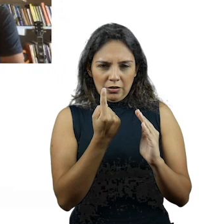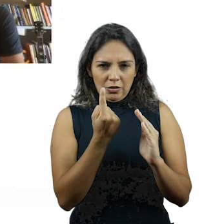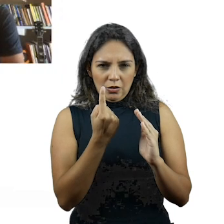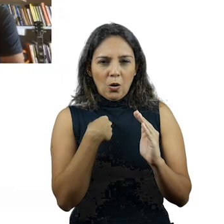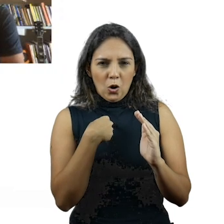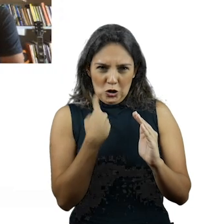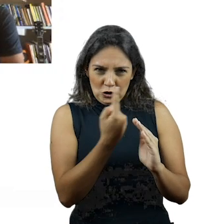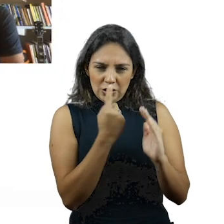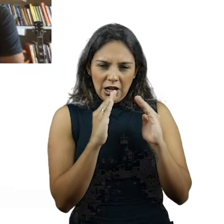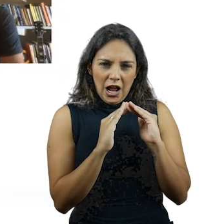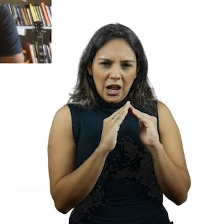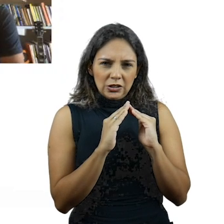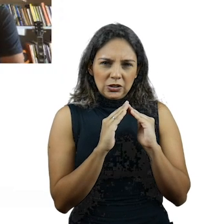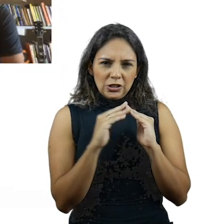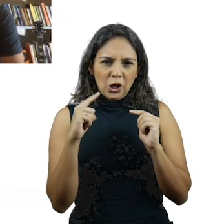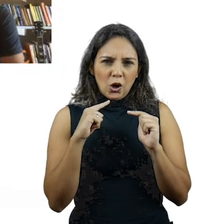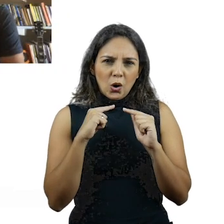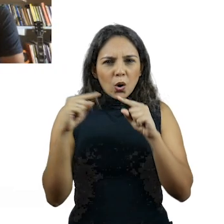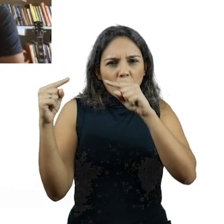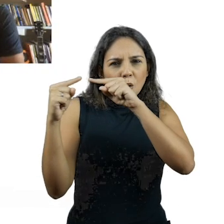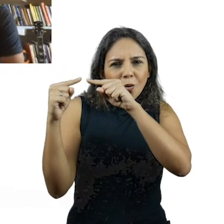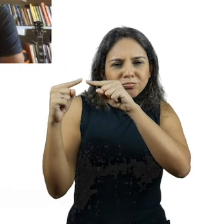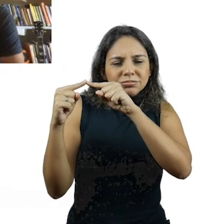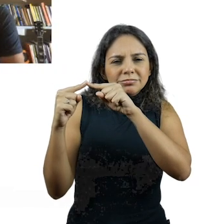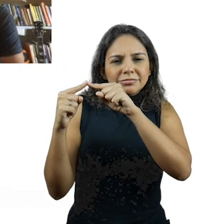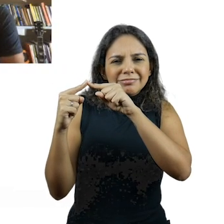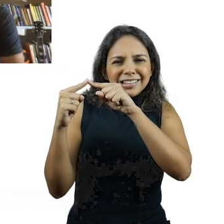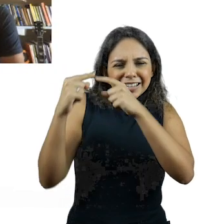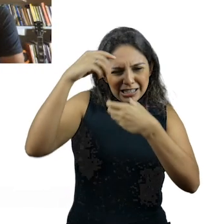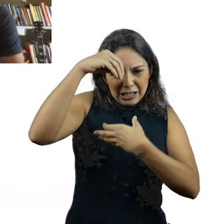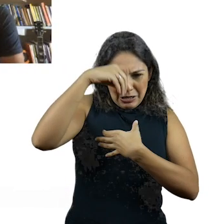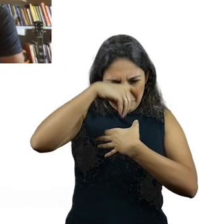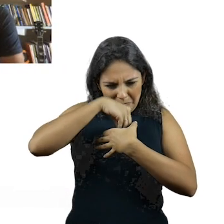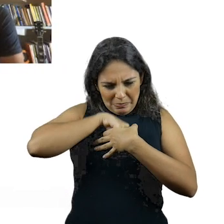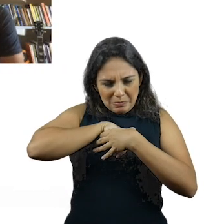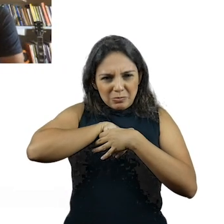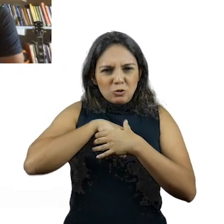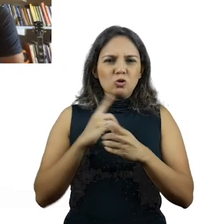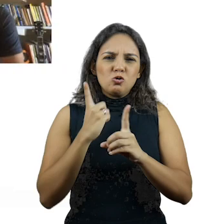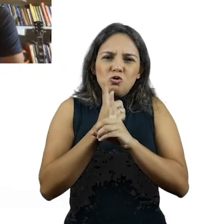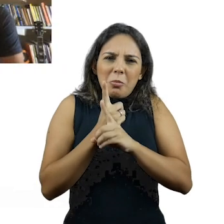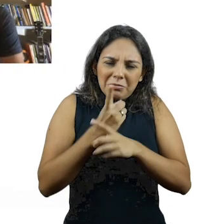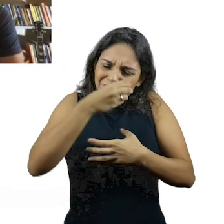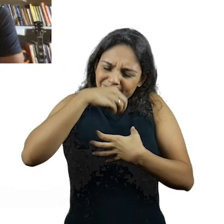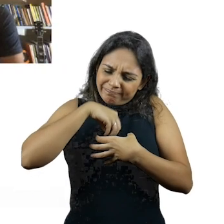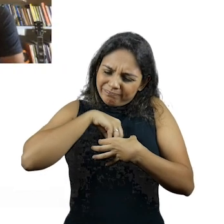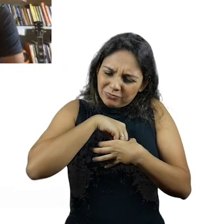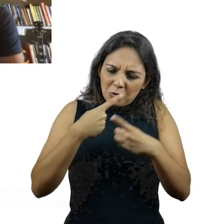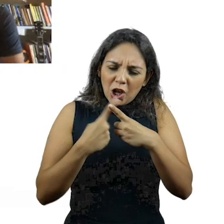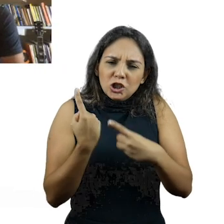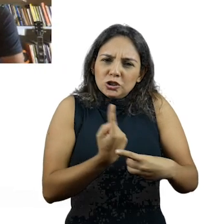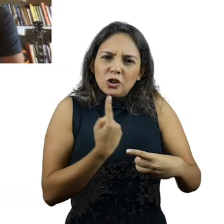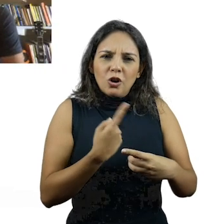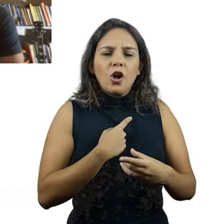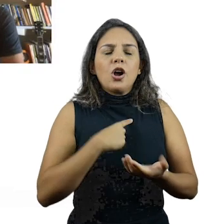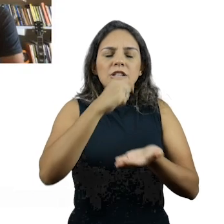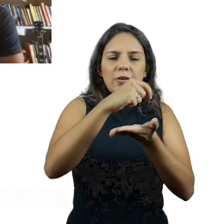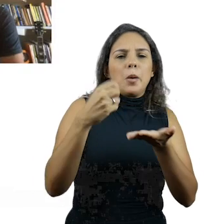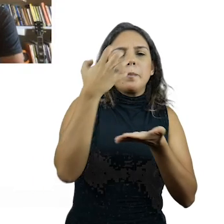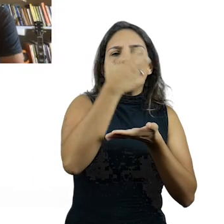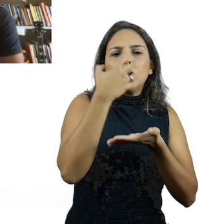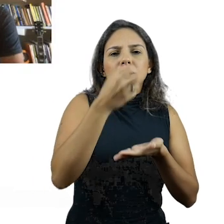contato com o mais profundo da gente. Então, estou escrevendo bastante, estou conseguindo produzir, estou conseguindo compor músicas novas,